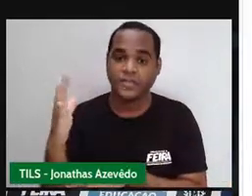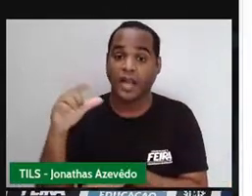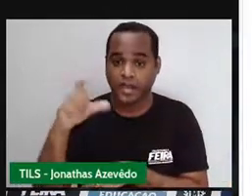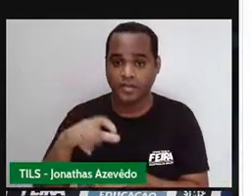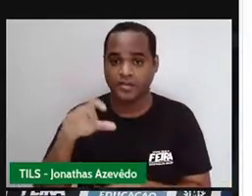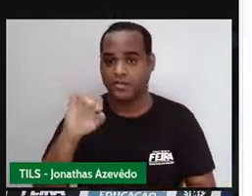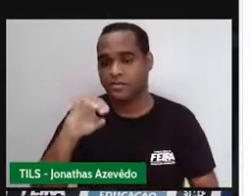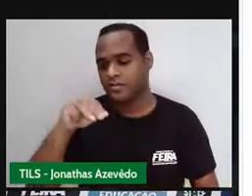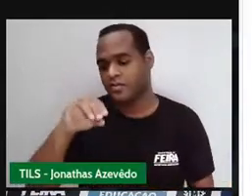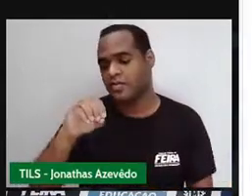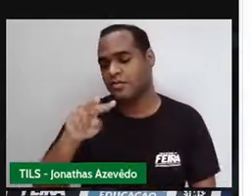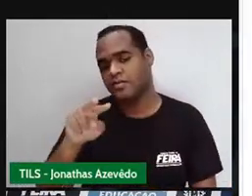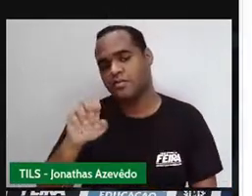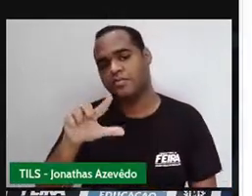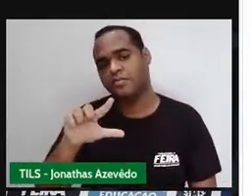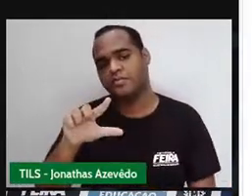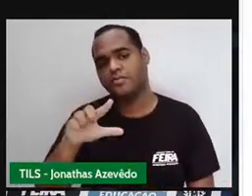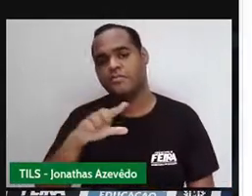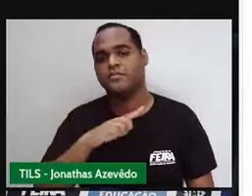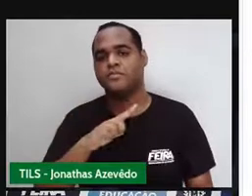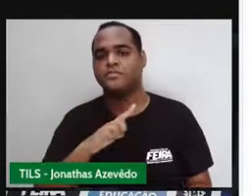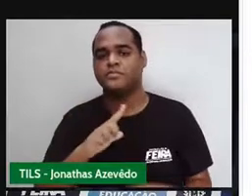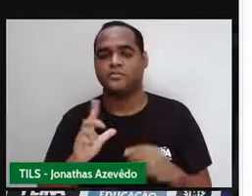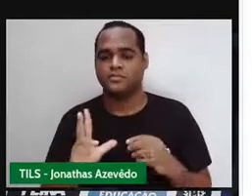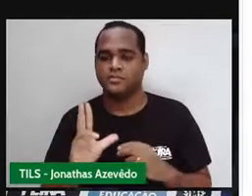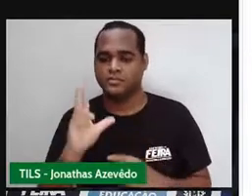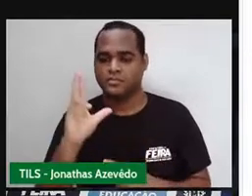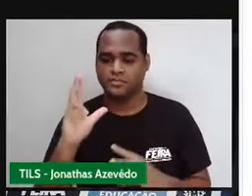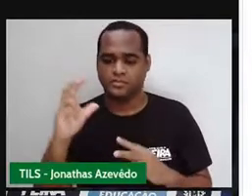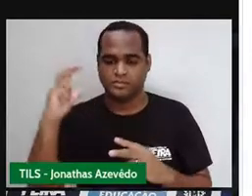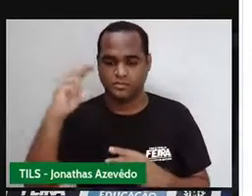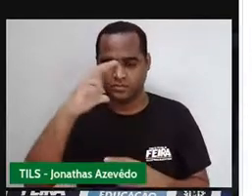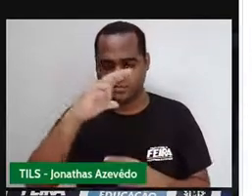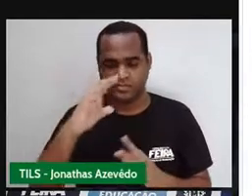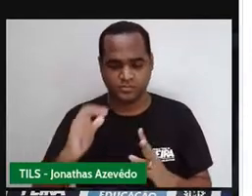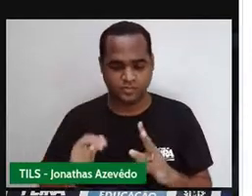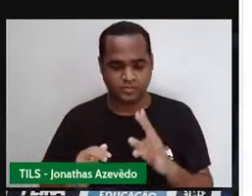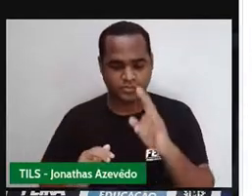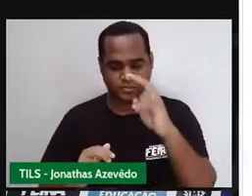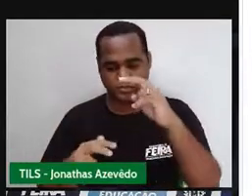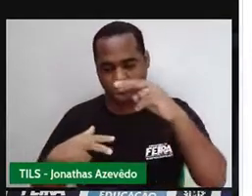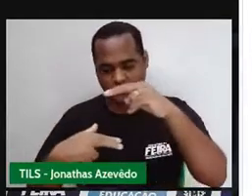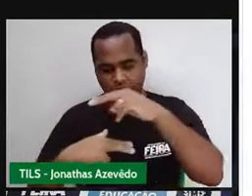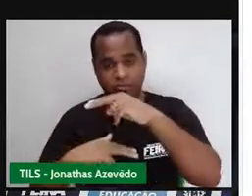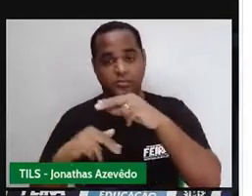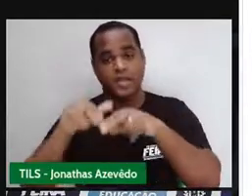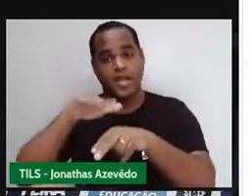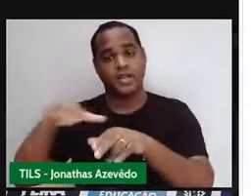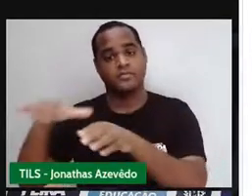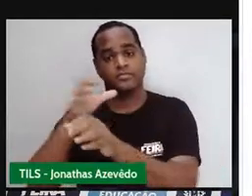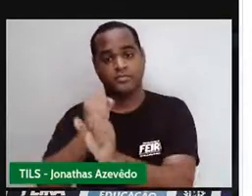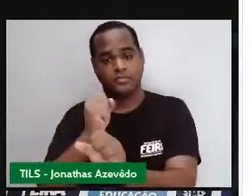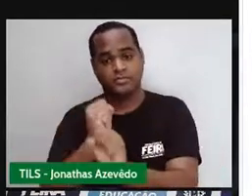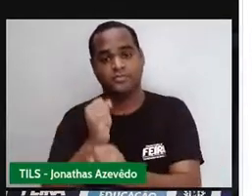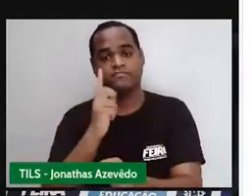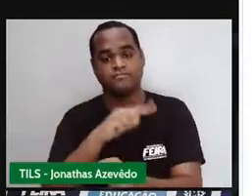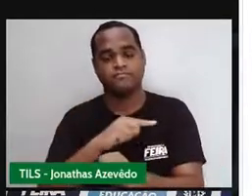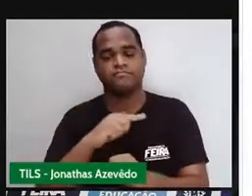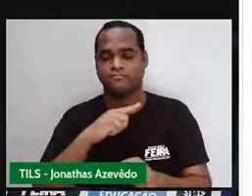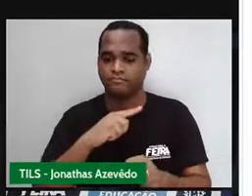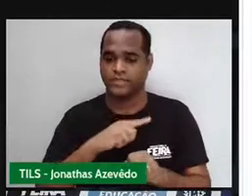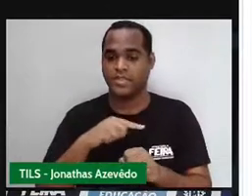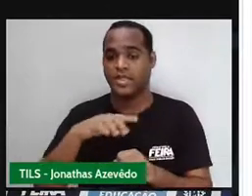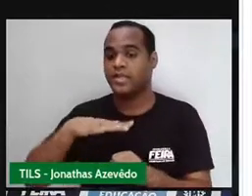foi recortada Vamos pensar assim em figuras que a gente consegue calcular a área e quando a gente